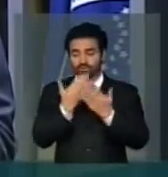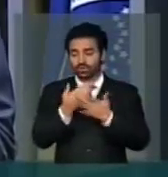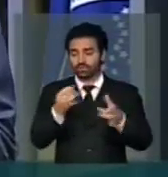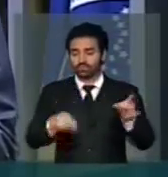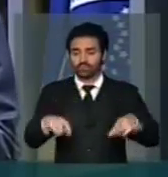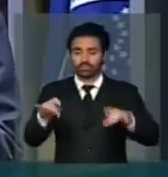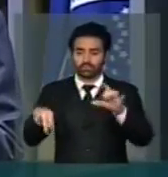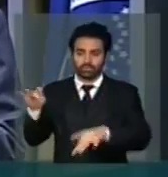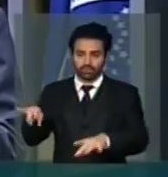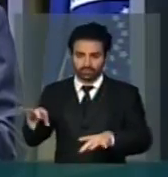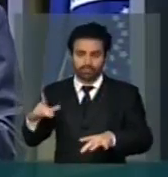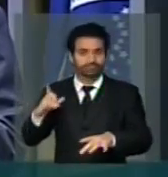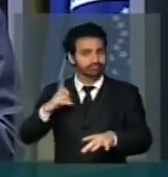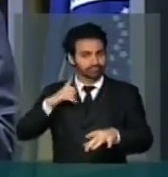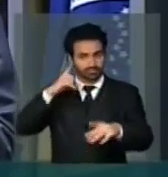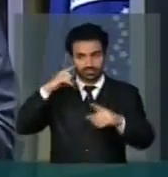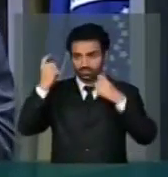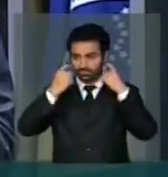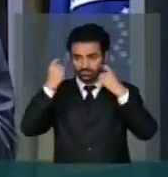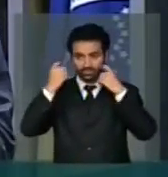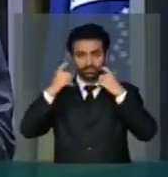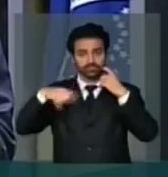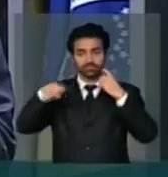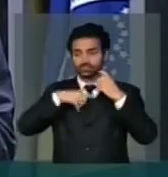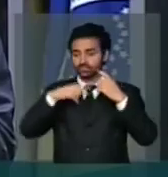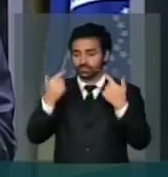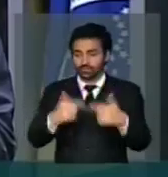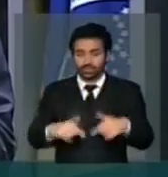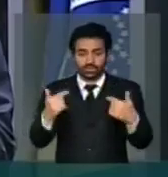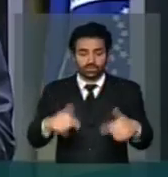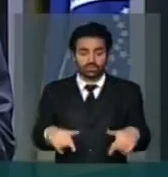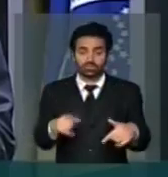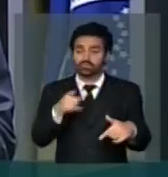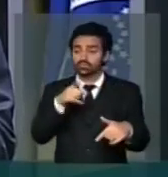Os dados são preocupantes. Não há demonstração de